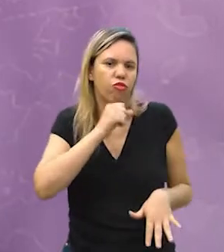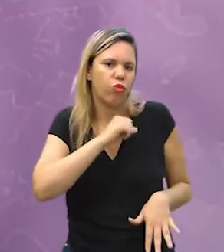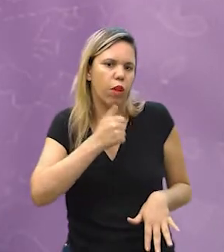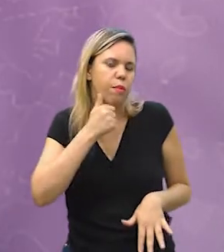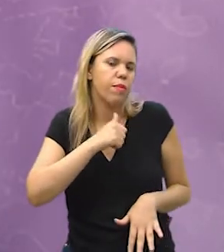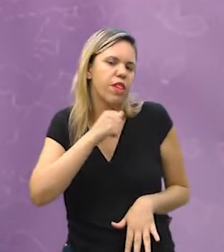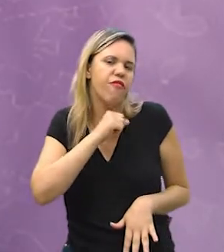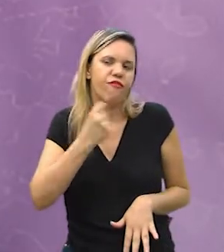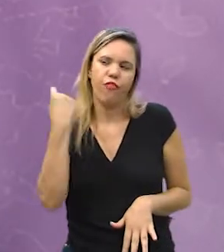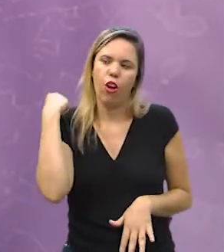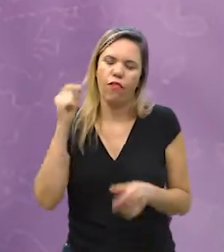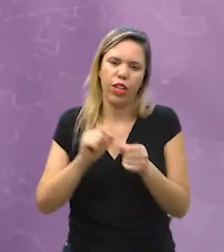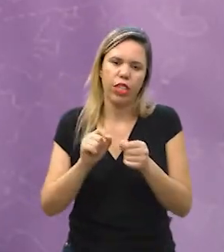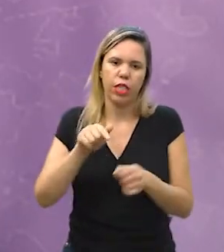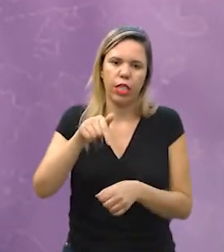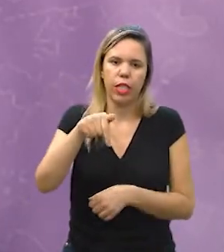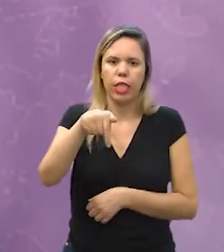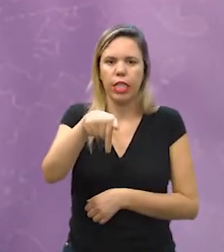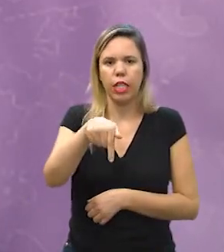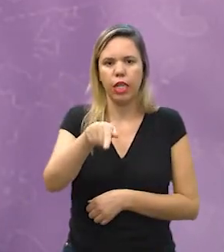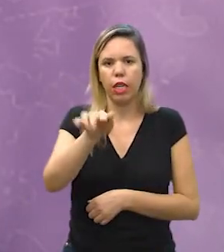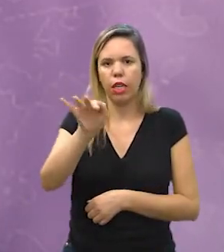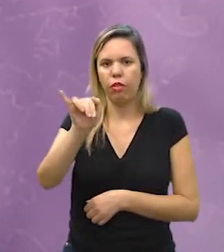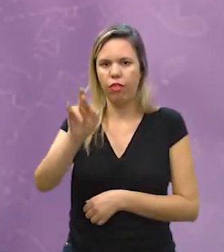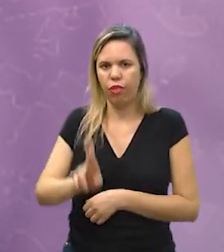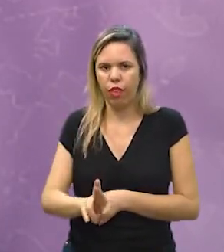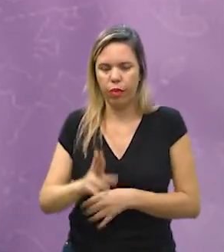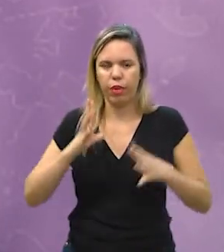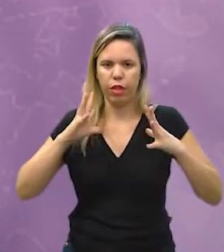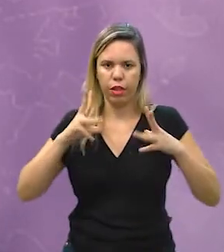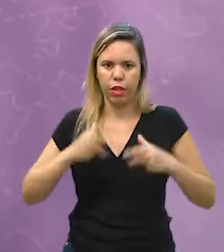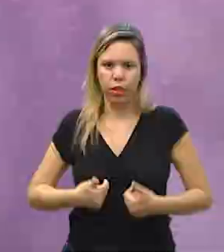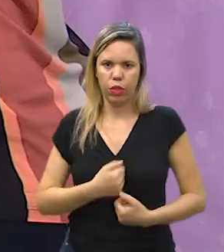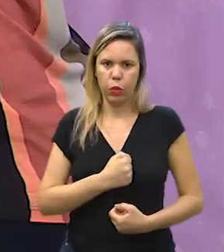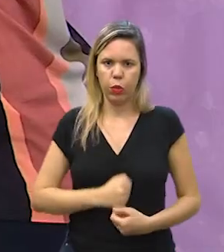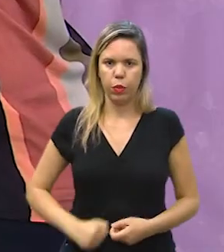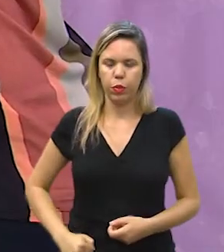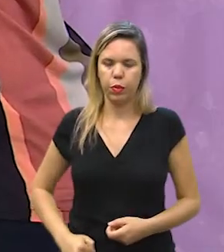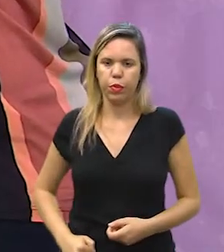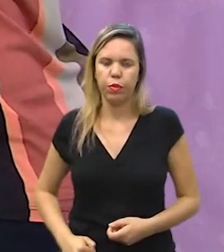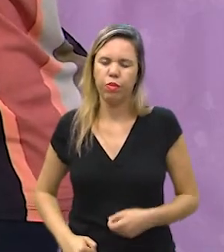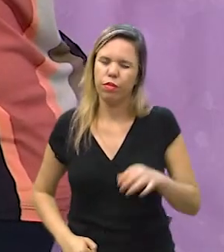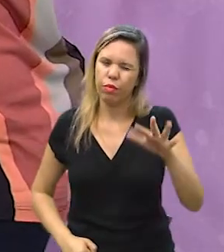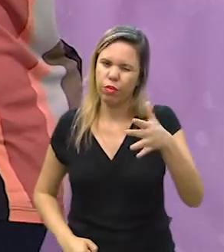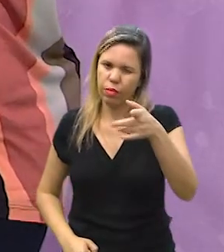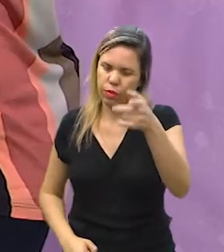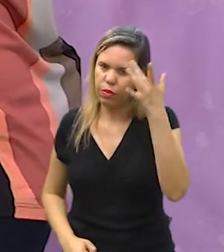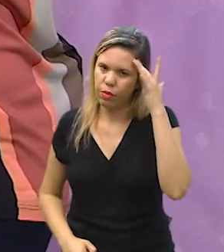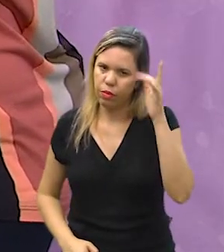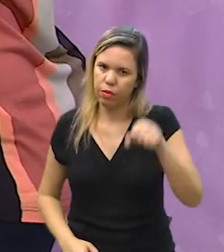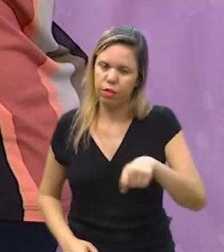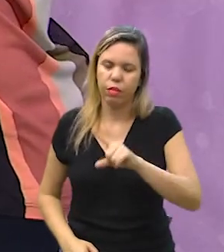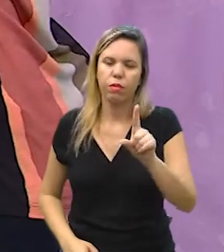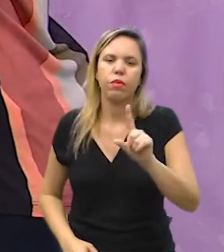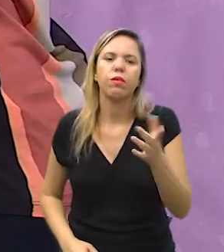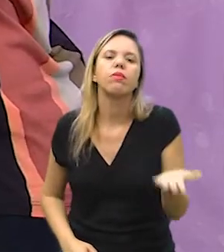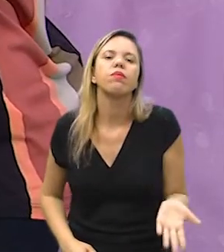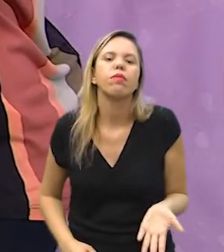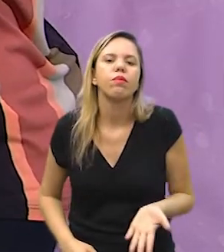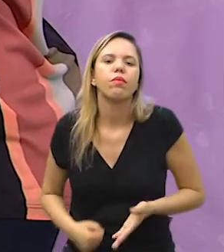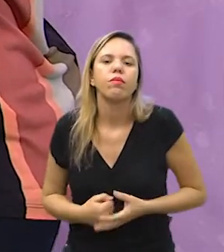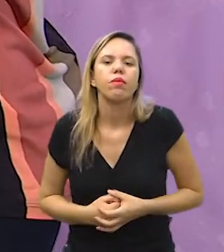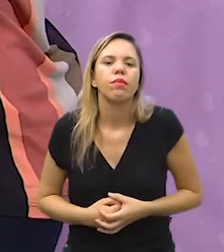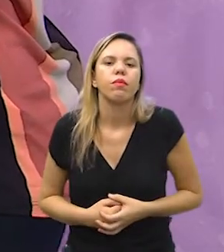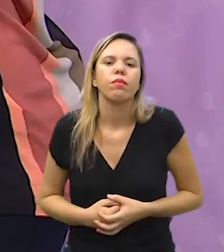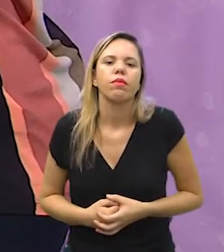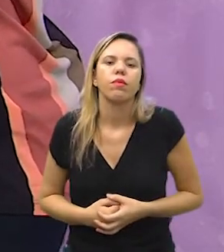avó fazia esse kefir, que falava que era para fazer uma limpeza no intestino. É mais ou menos por esse caminho ou não é por aí? Não